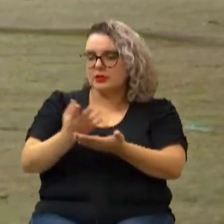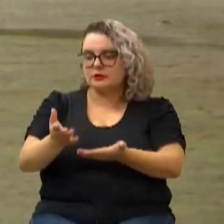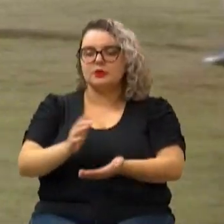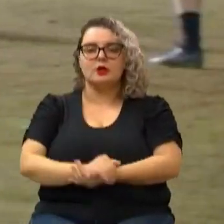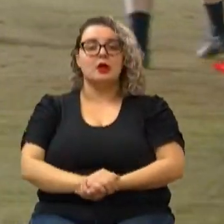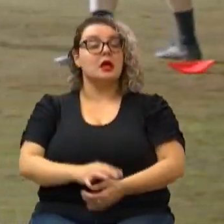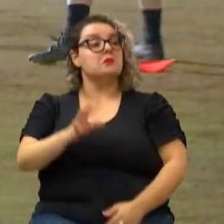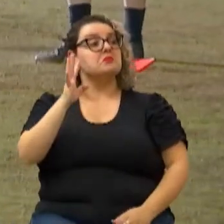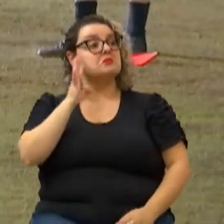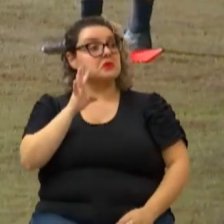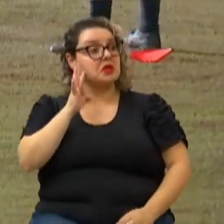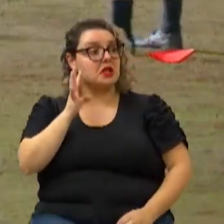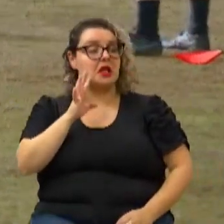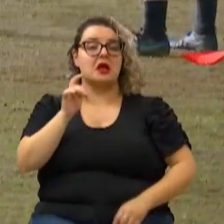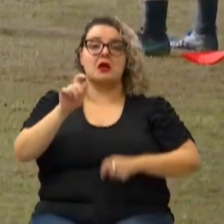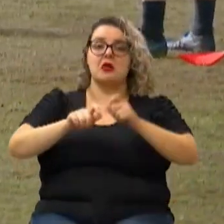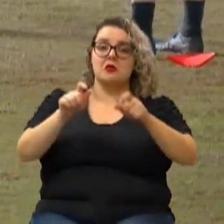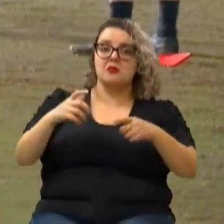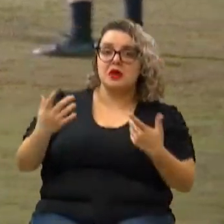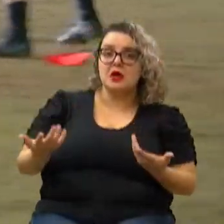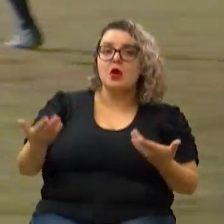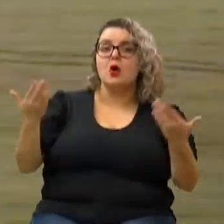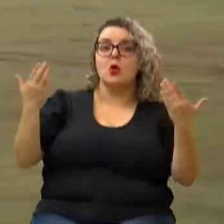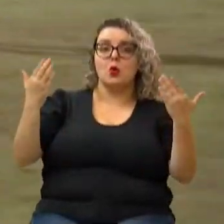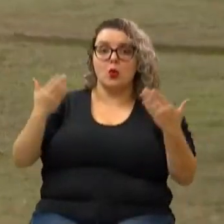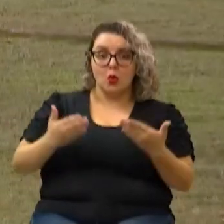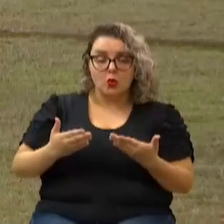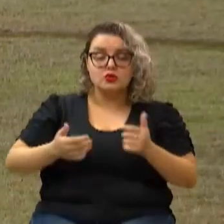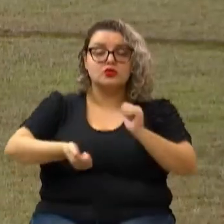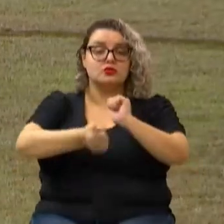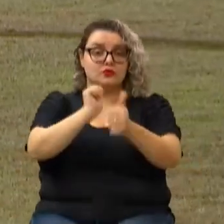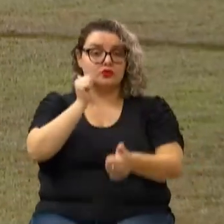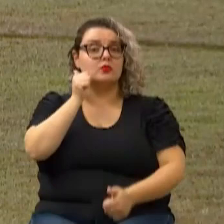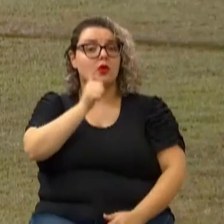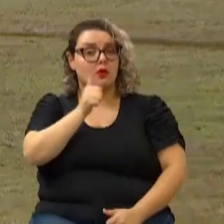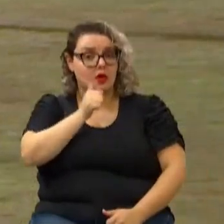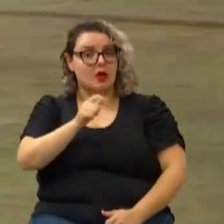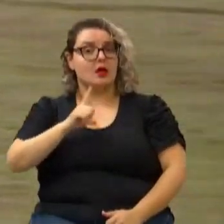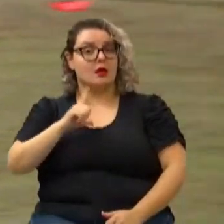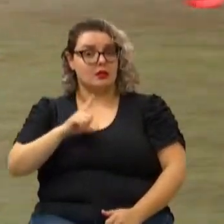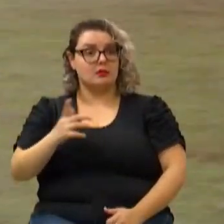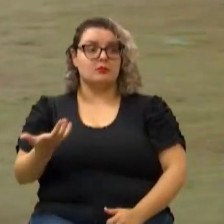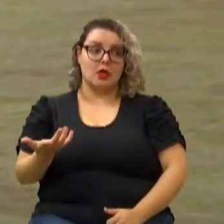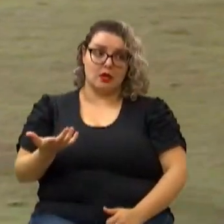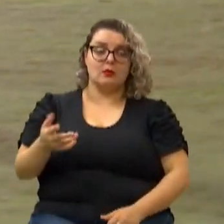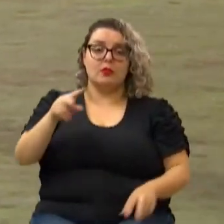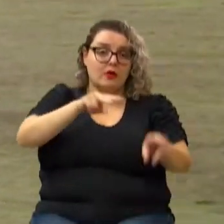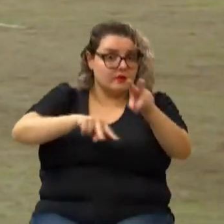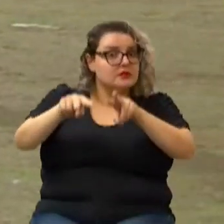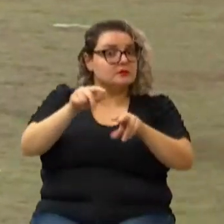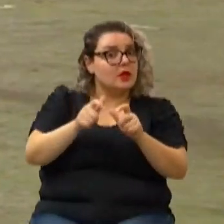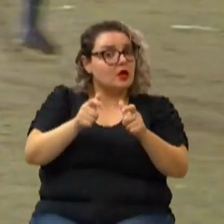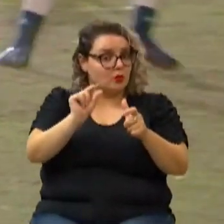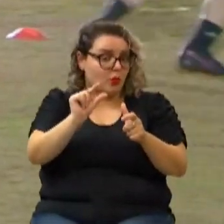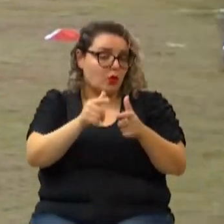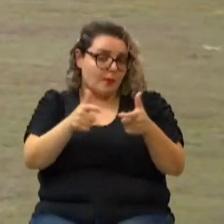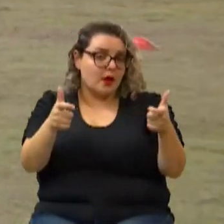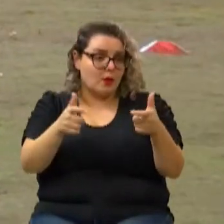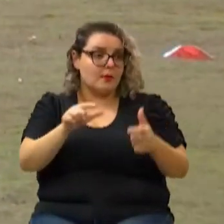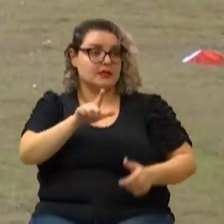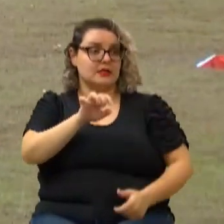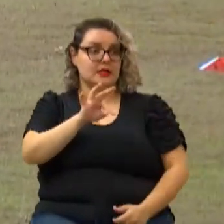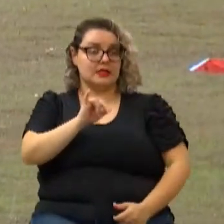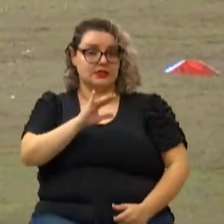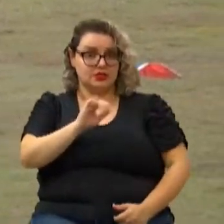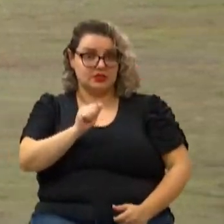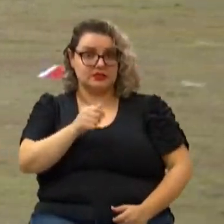mesmo. Olha só que legal, pessoal, porque hoje o futebol feminino já tem uma certa visibilidade.